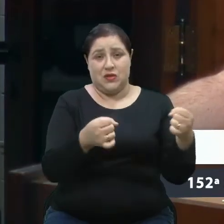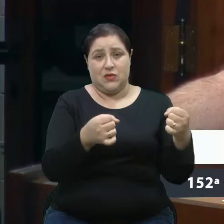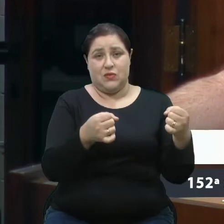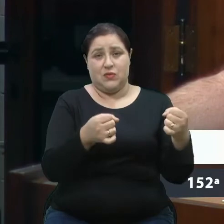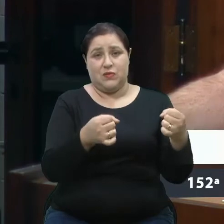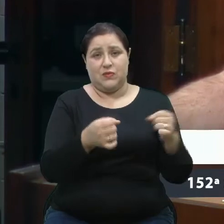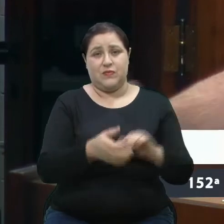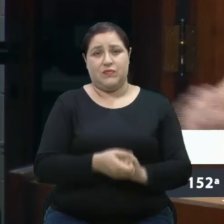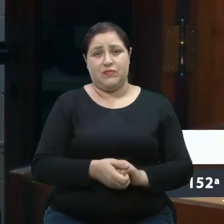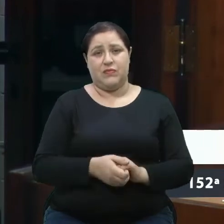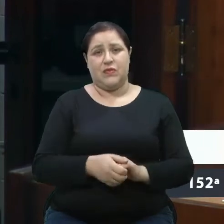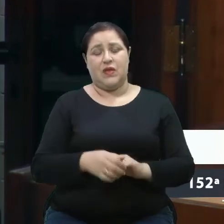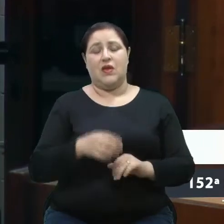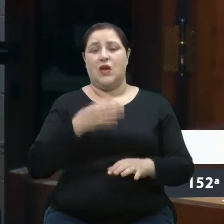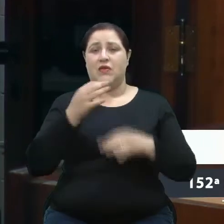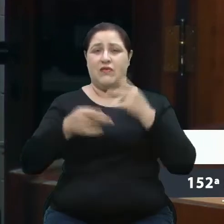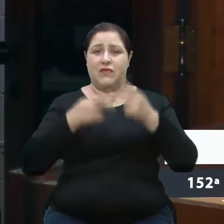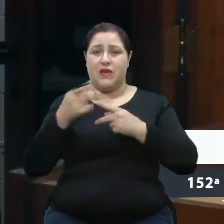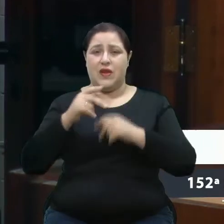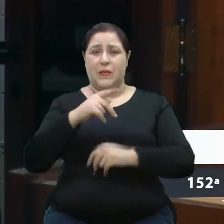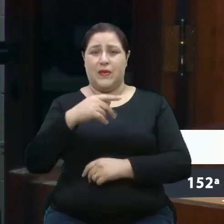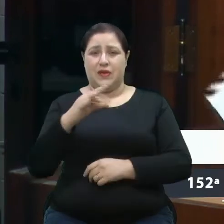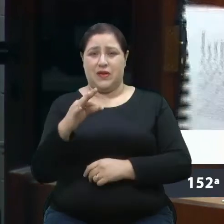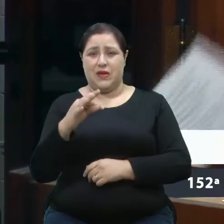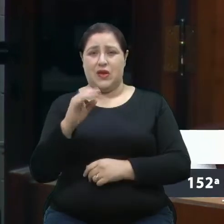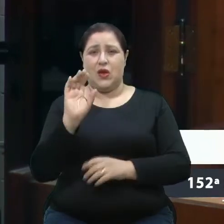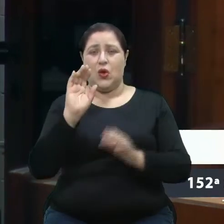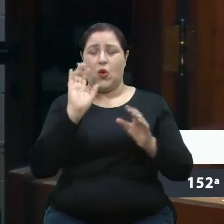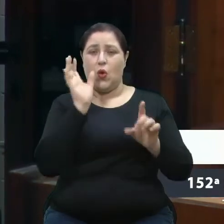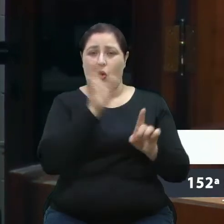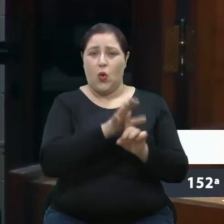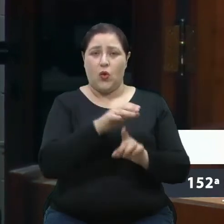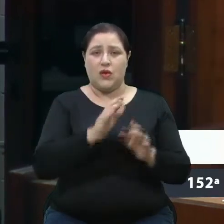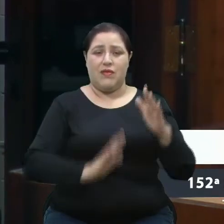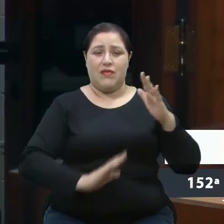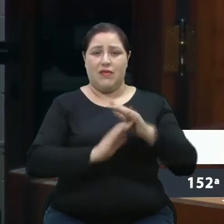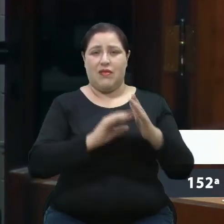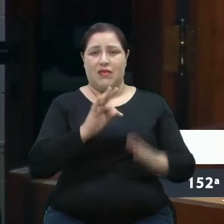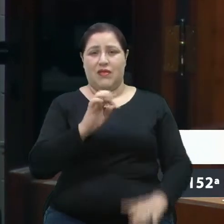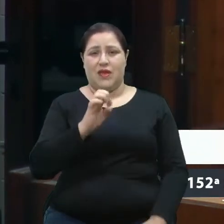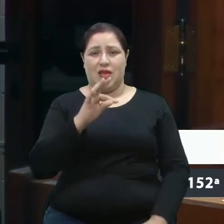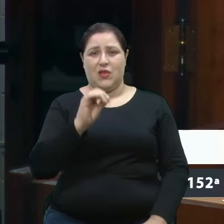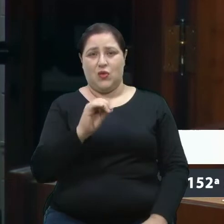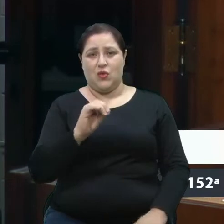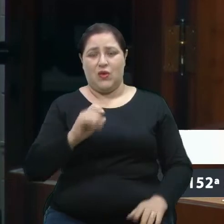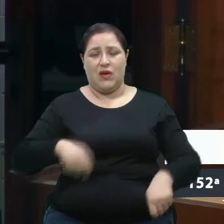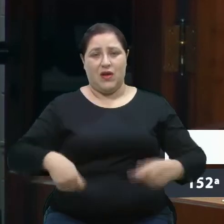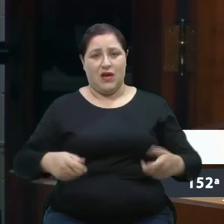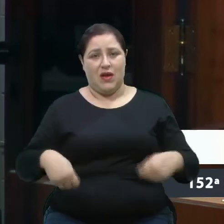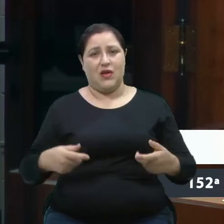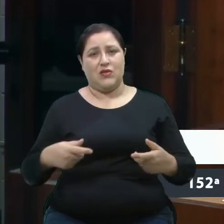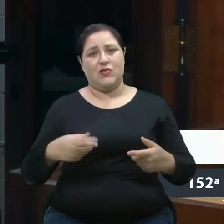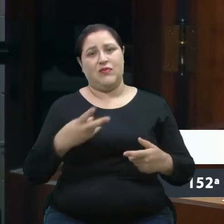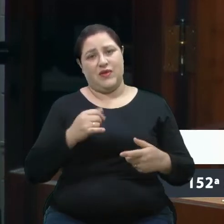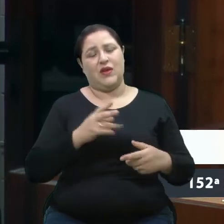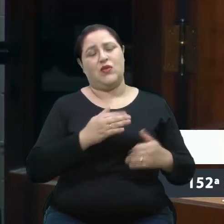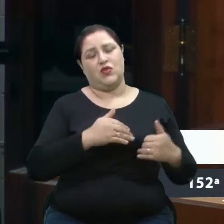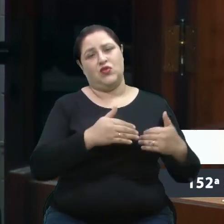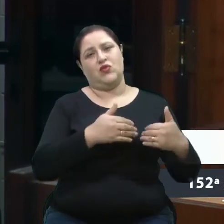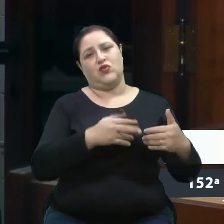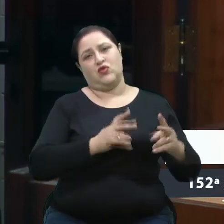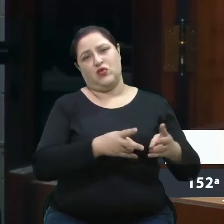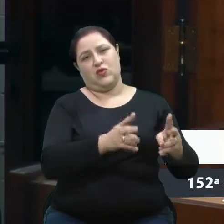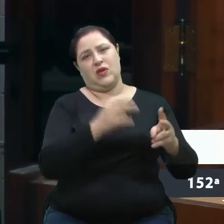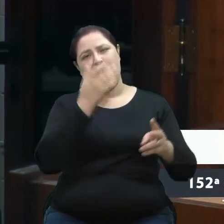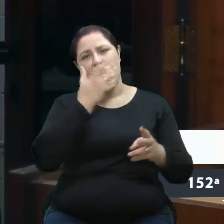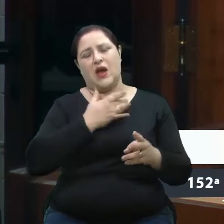teto de gastos certamente vai continuar. Tenho certeza que muitos dos que defendem o fim do teto nem